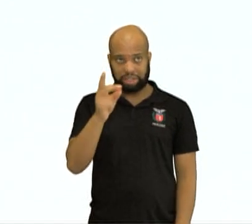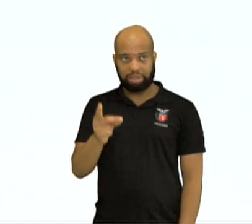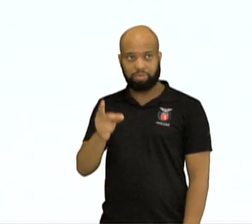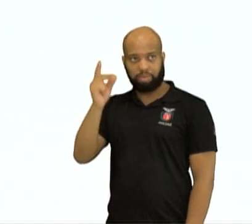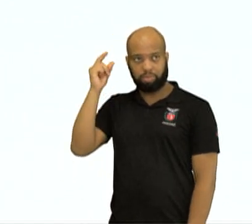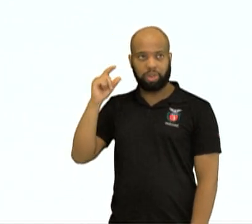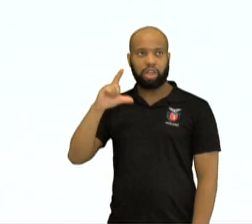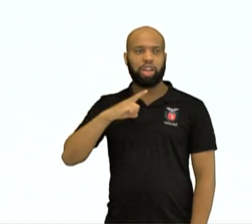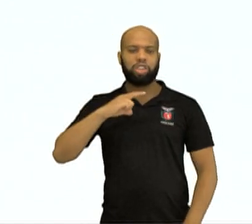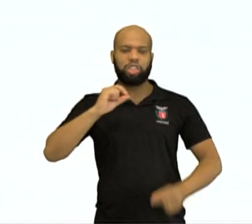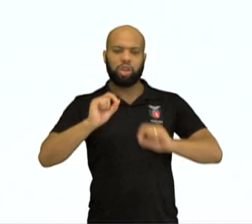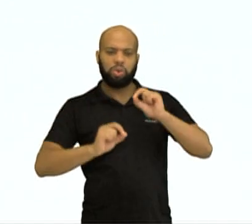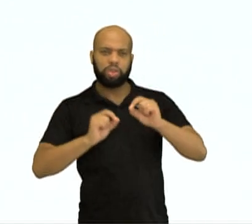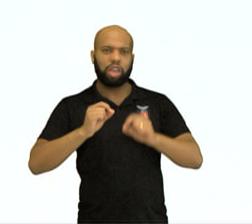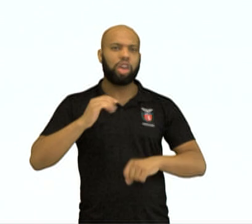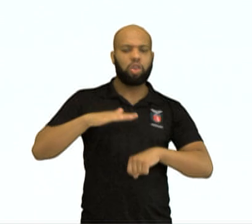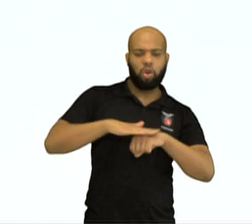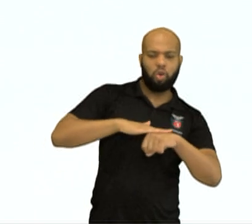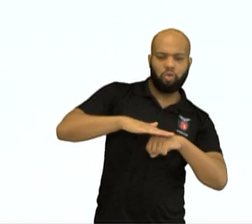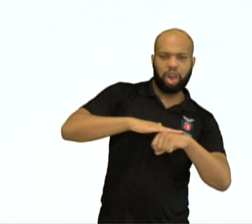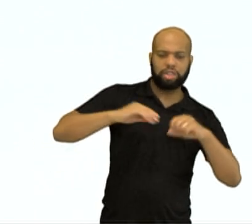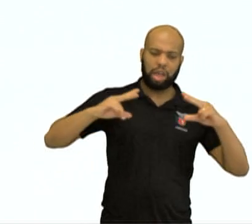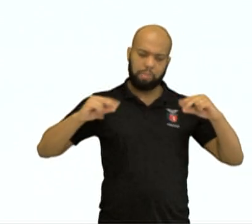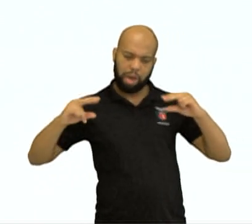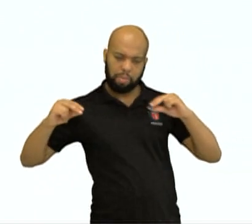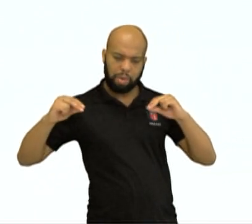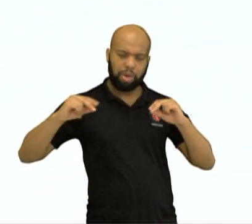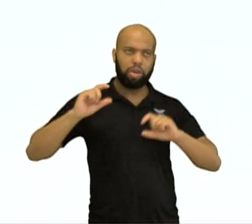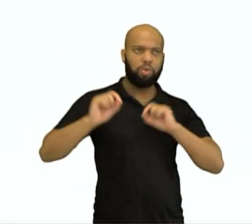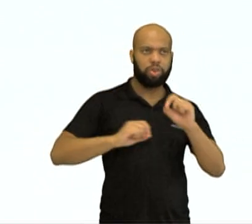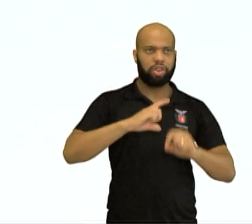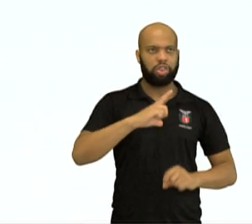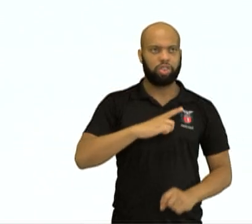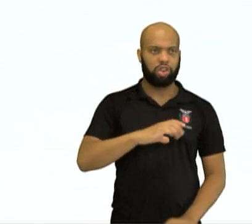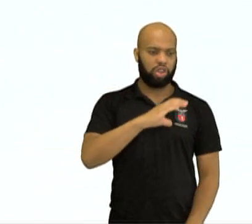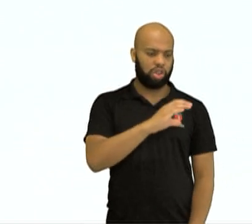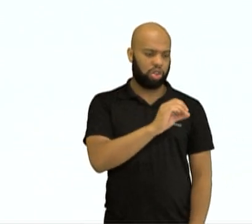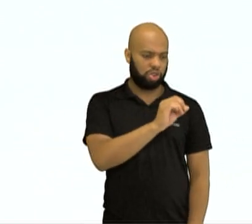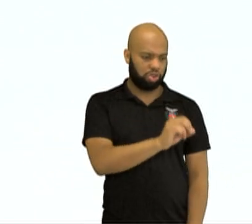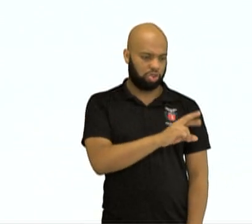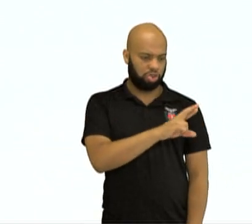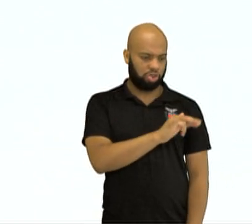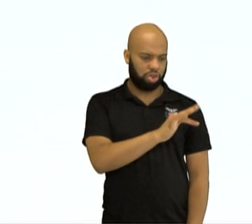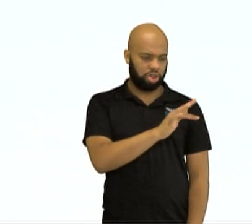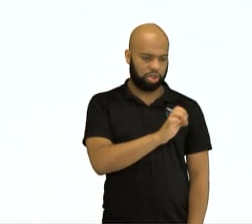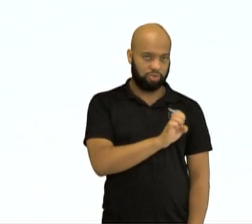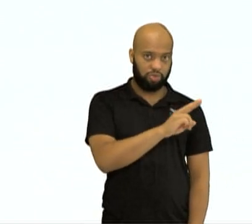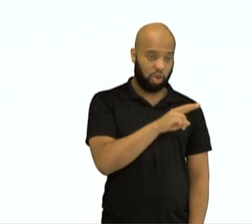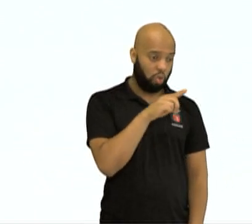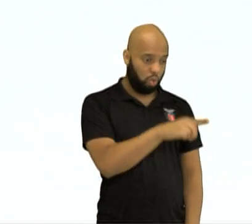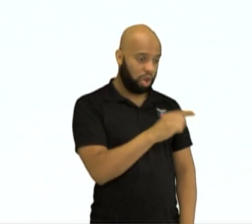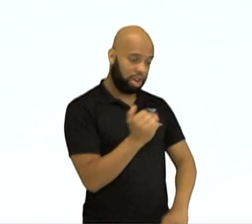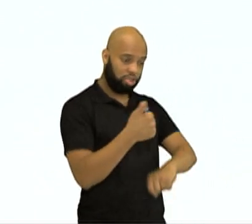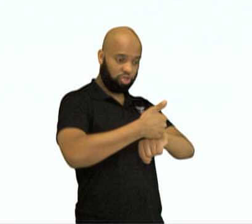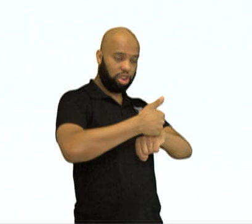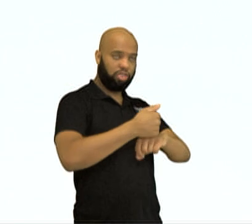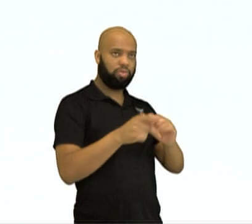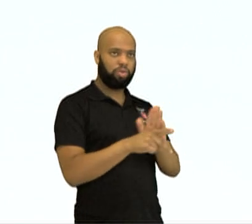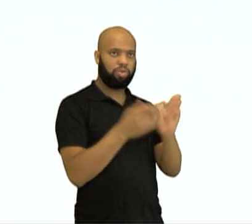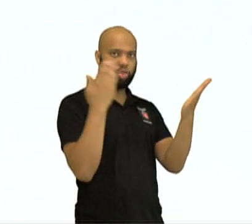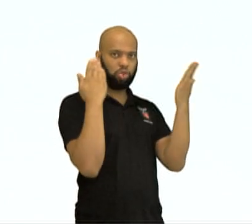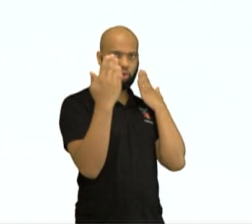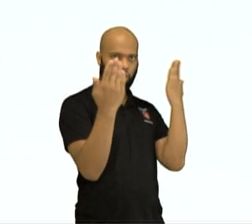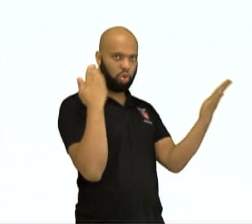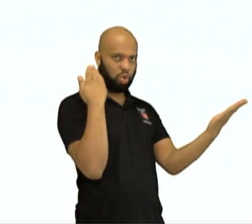Os diálogos eram realizados entre o corifeu, que era o chefe do coro, e